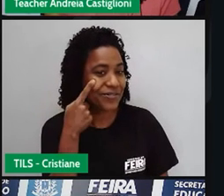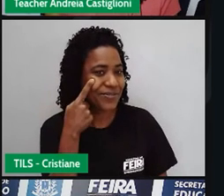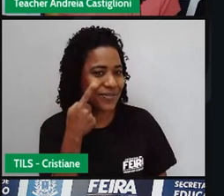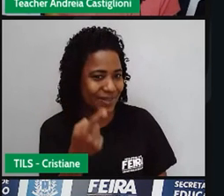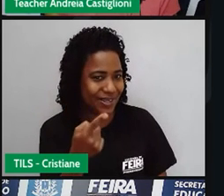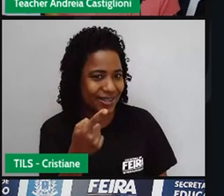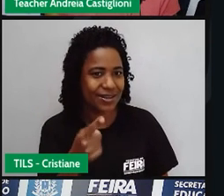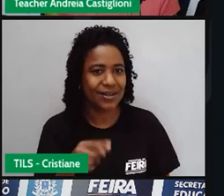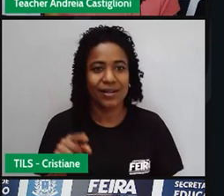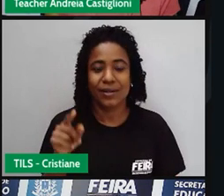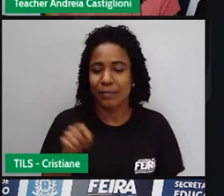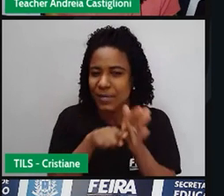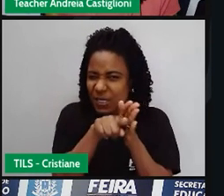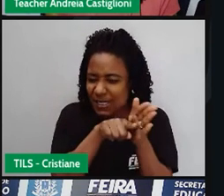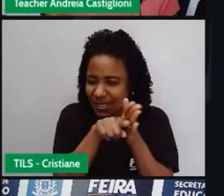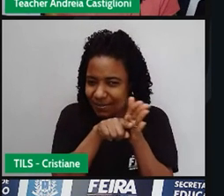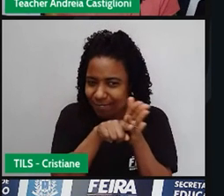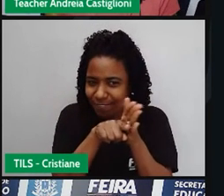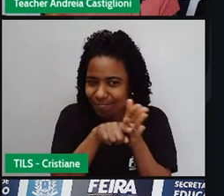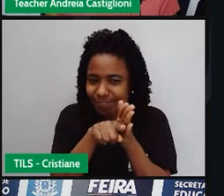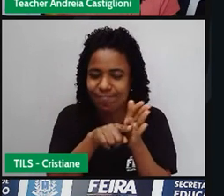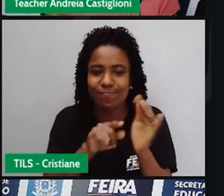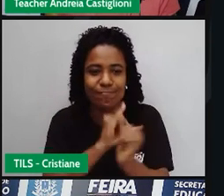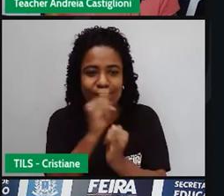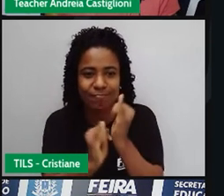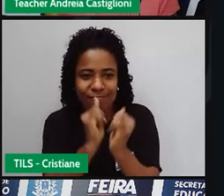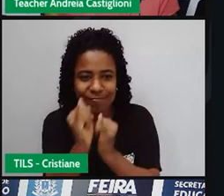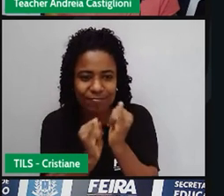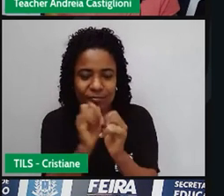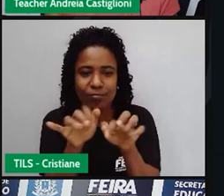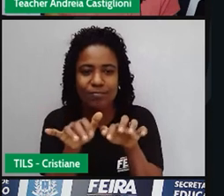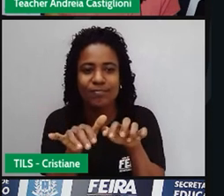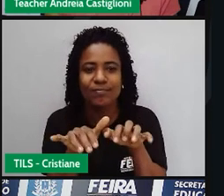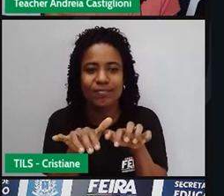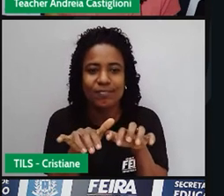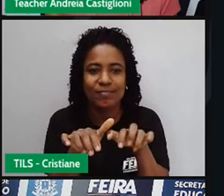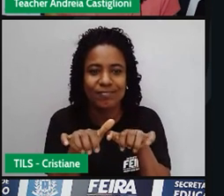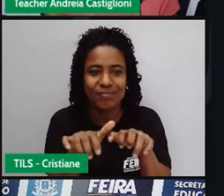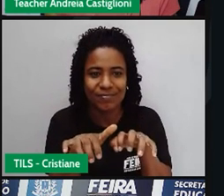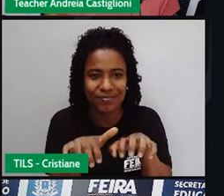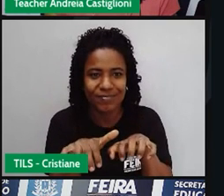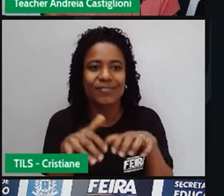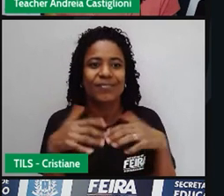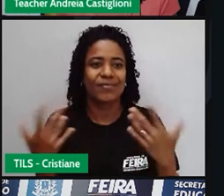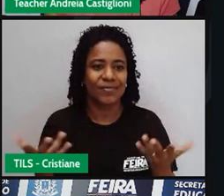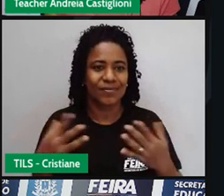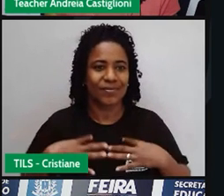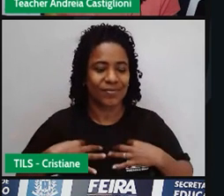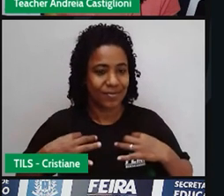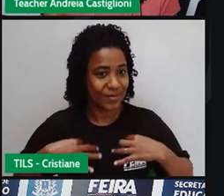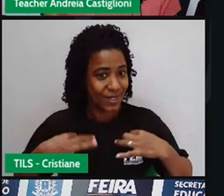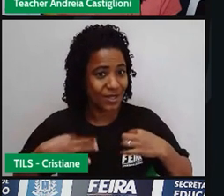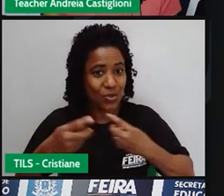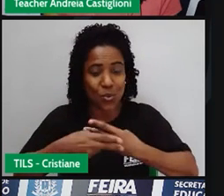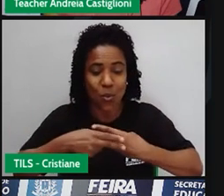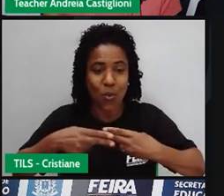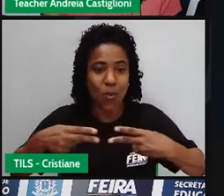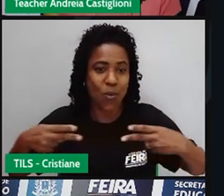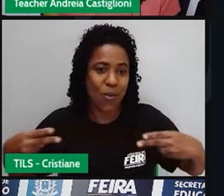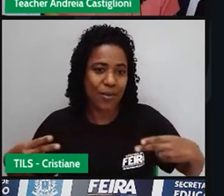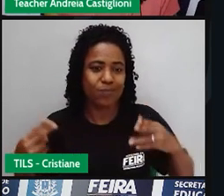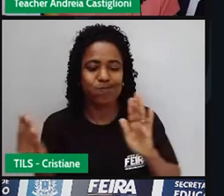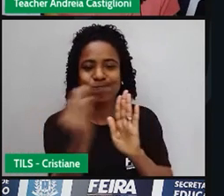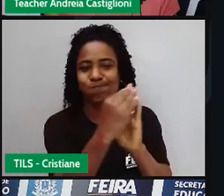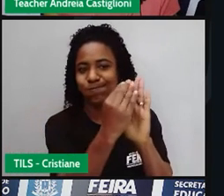procurar pesquisar na internet algumas palavras relacionadas a cor entre sorry e